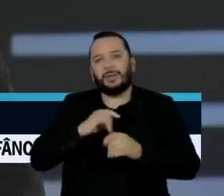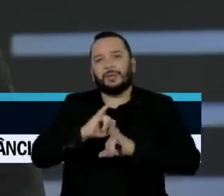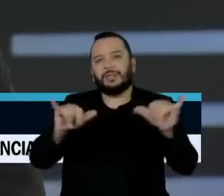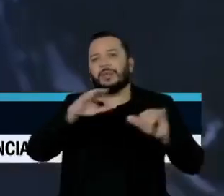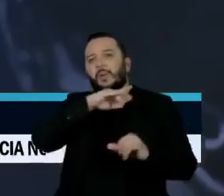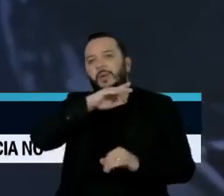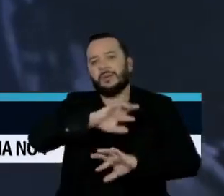um